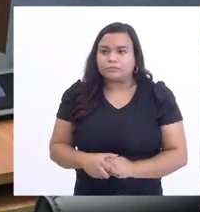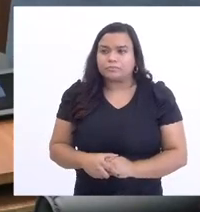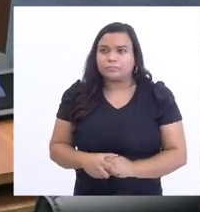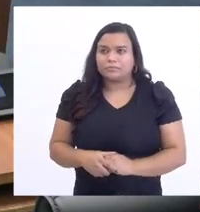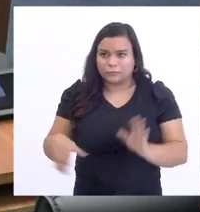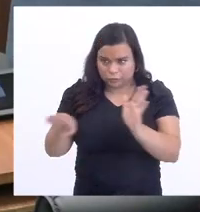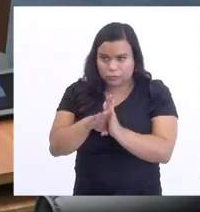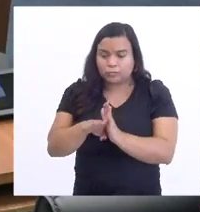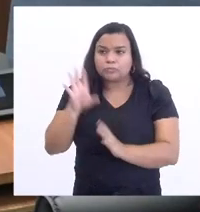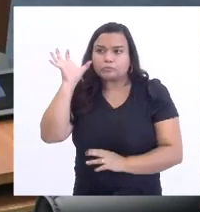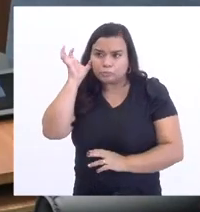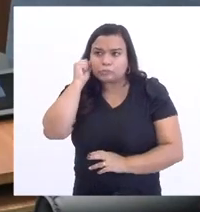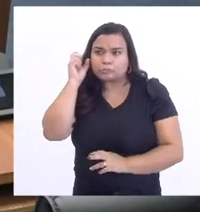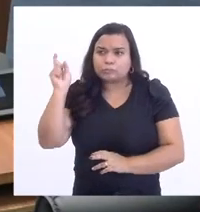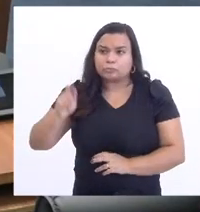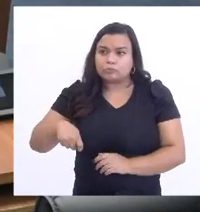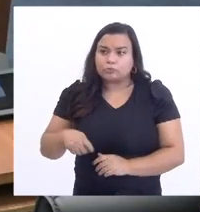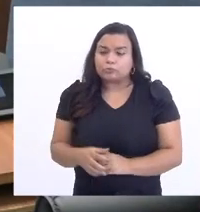Chegou. Ok.